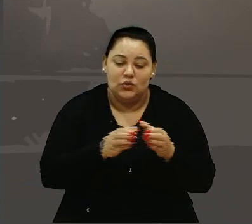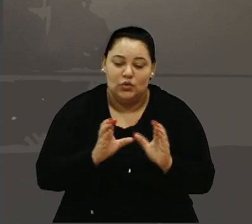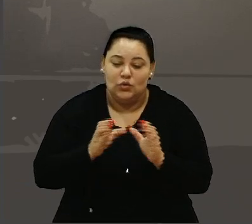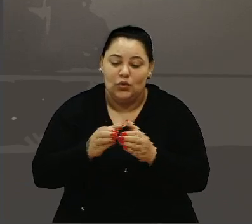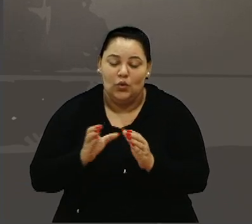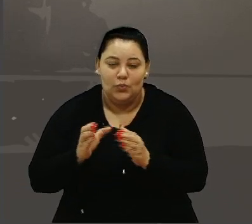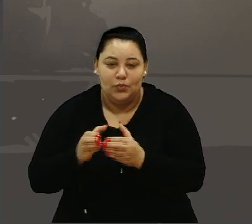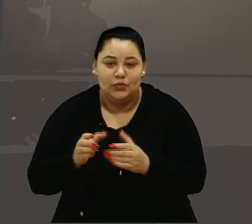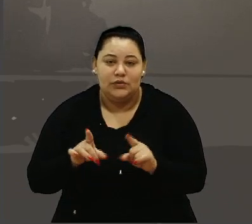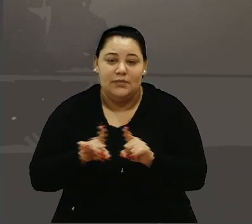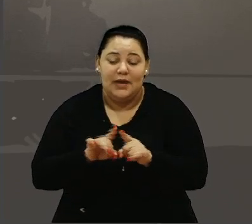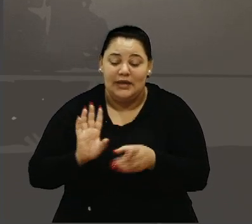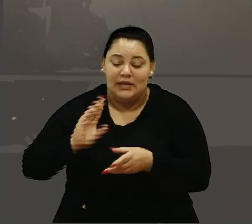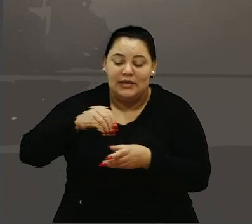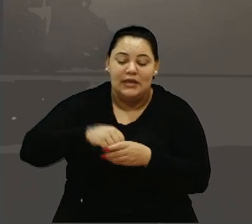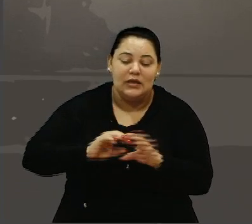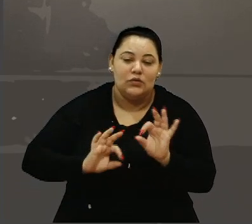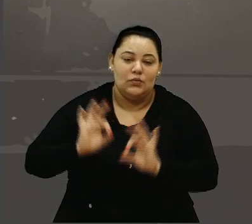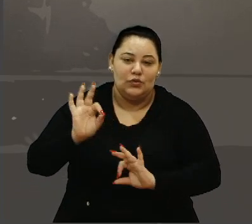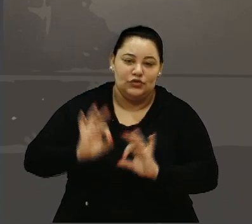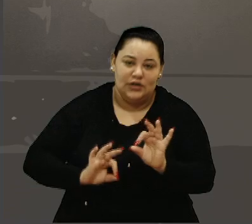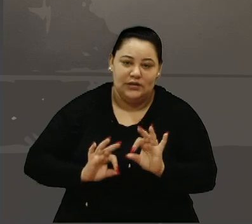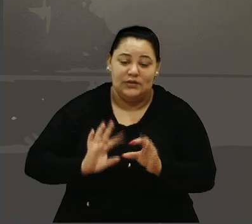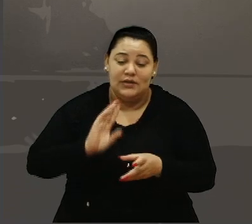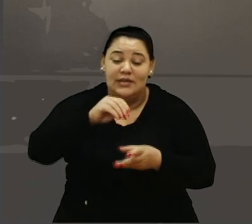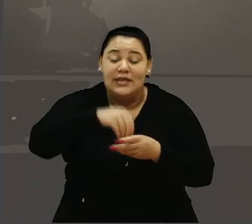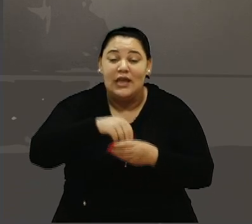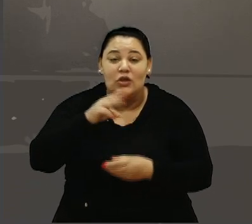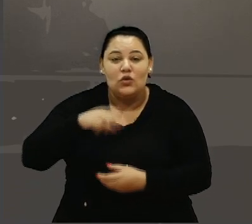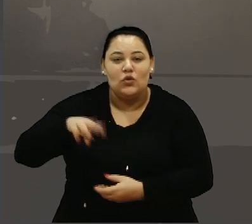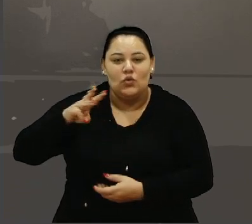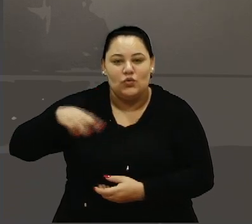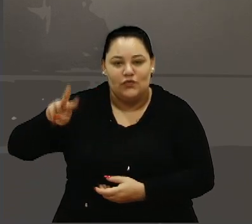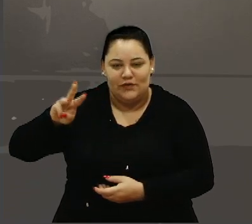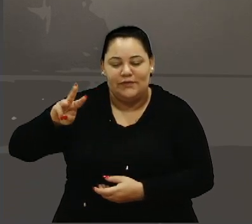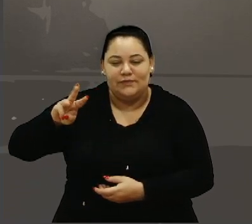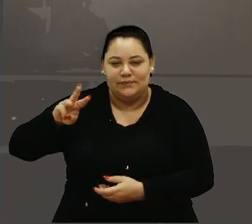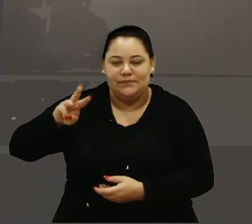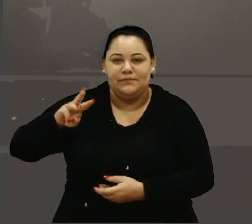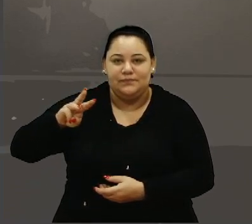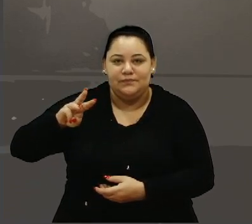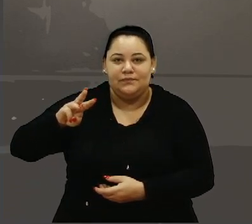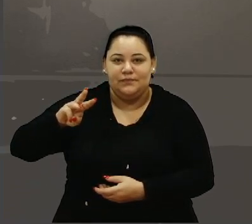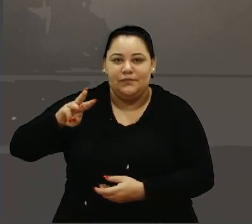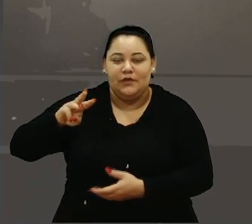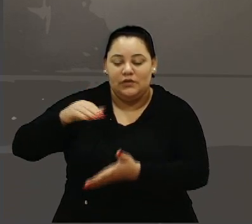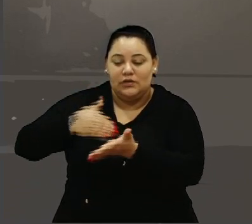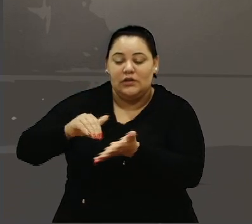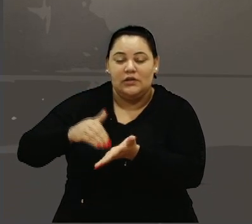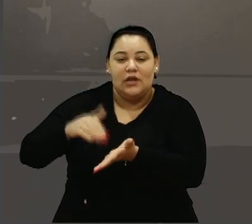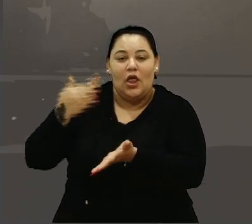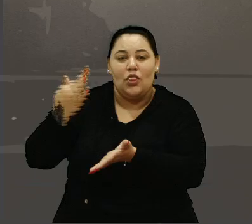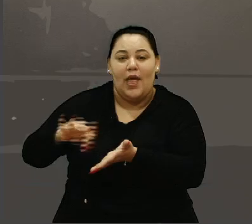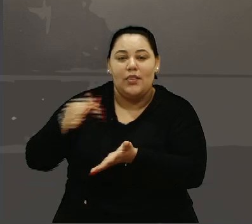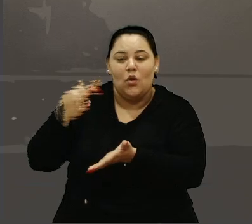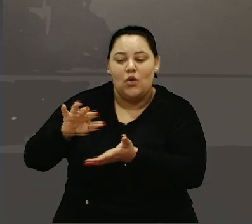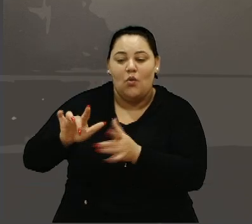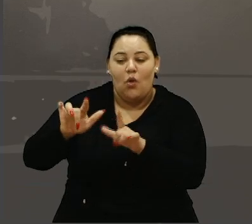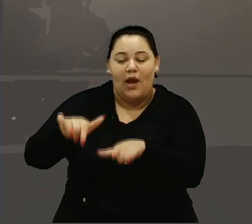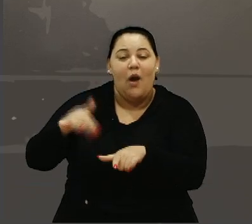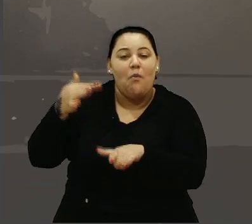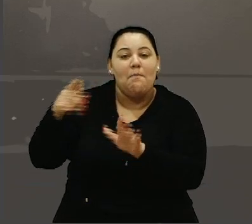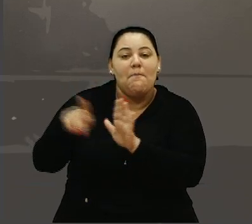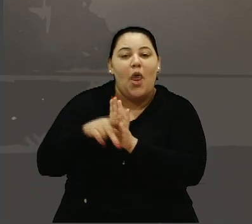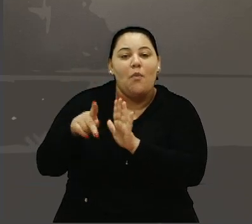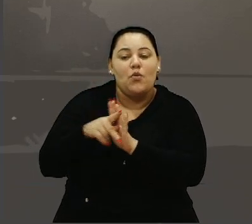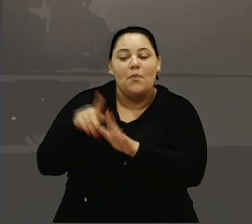multidisciplinares dentro do projeto, dentro desse hospital, dentro desse ambulatório da dor. Então, é importante a